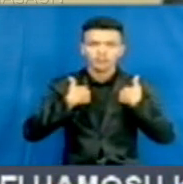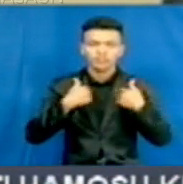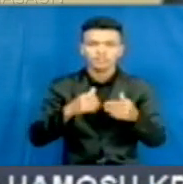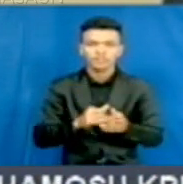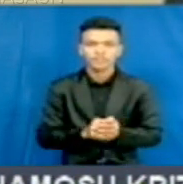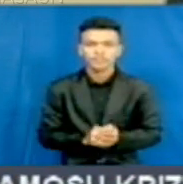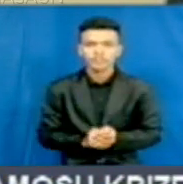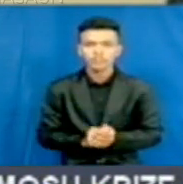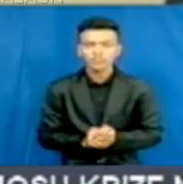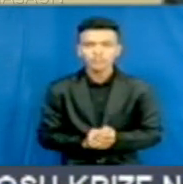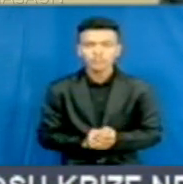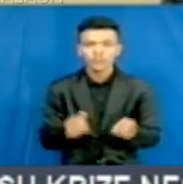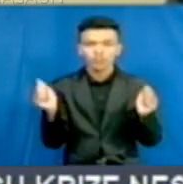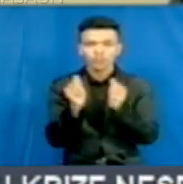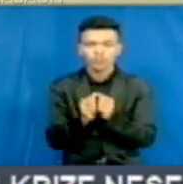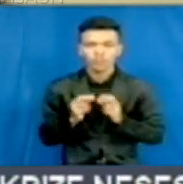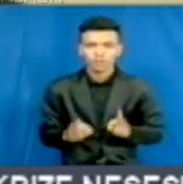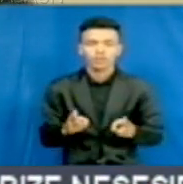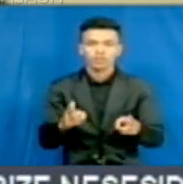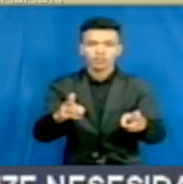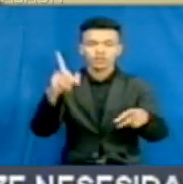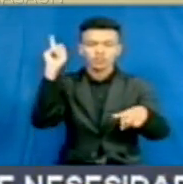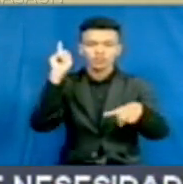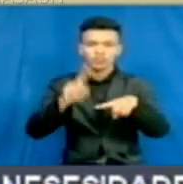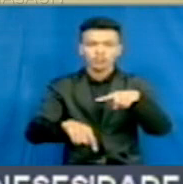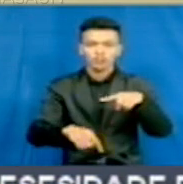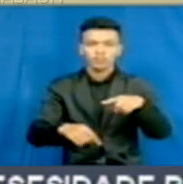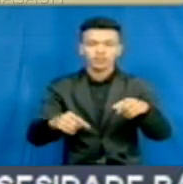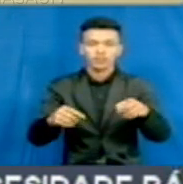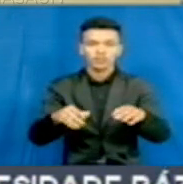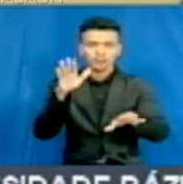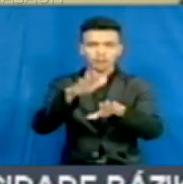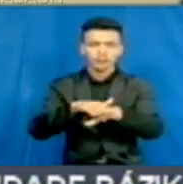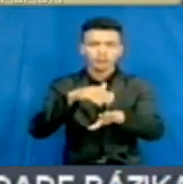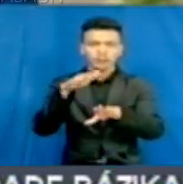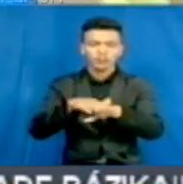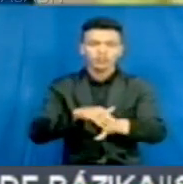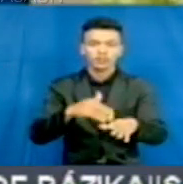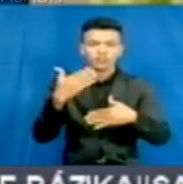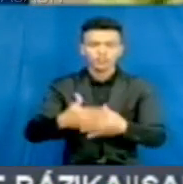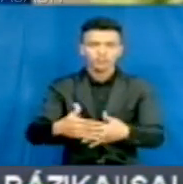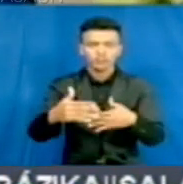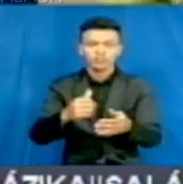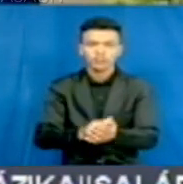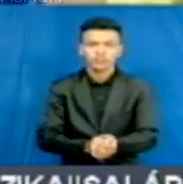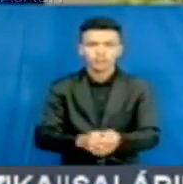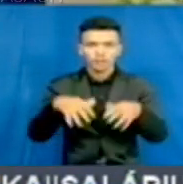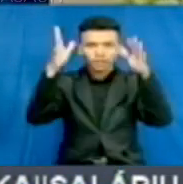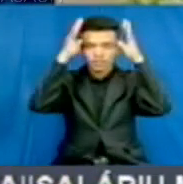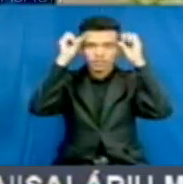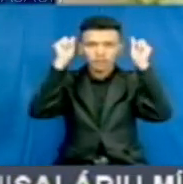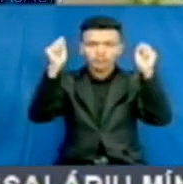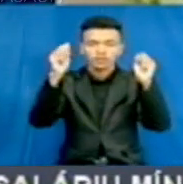o LAIS, e a Bele IHA lento e processo. Nomeação para presidente da